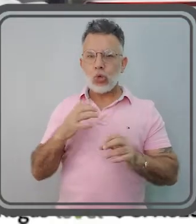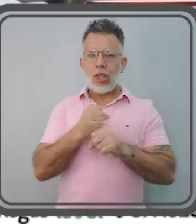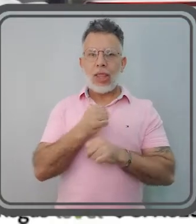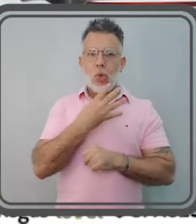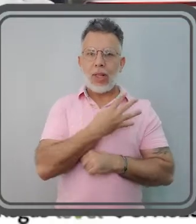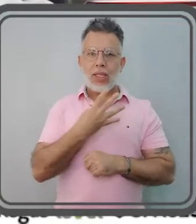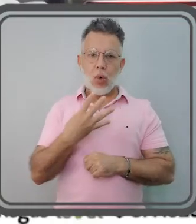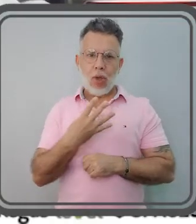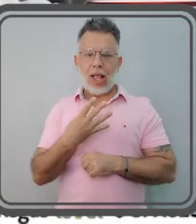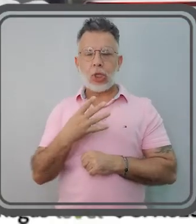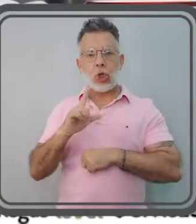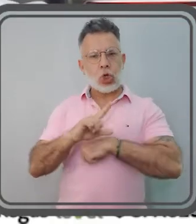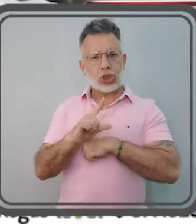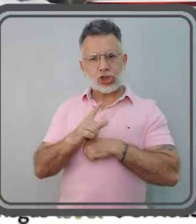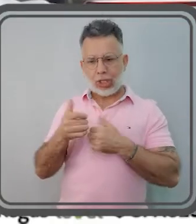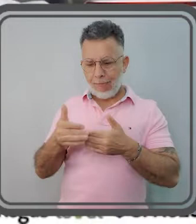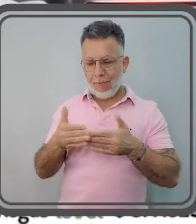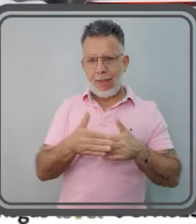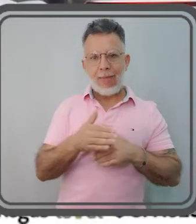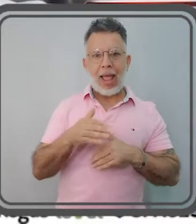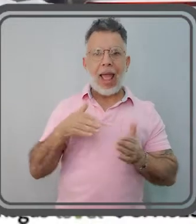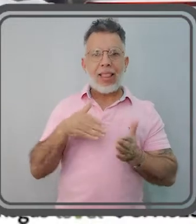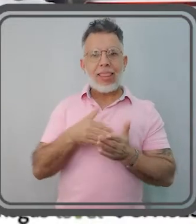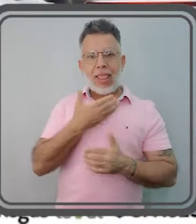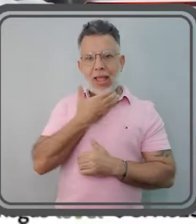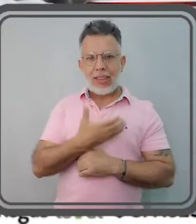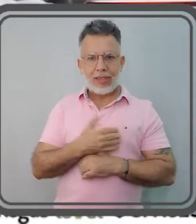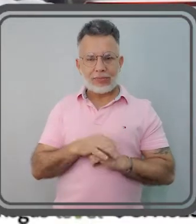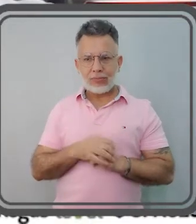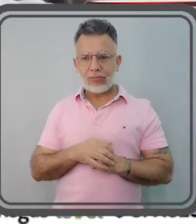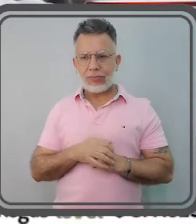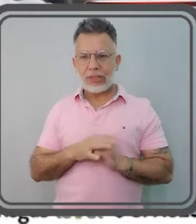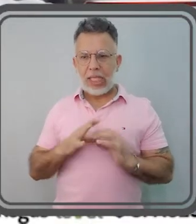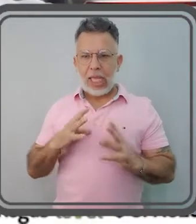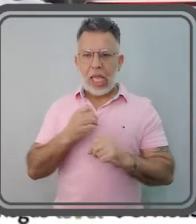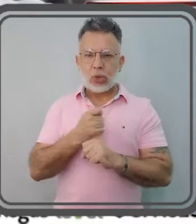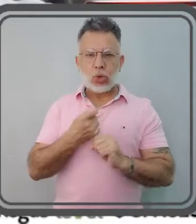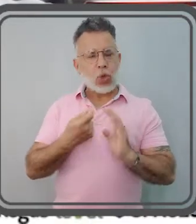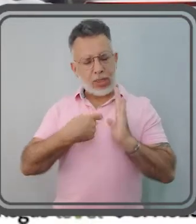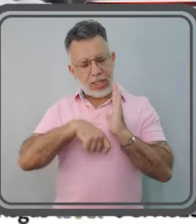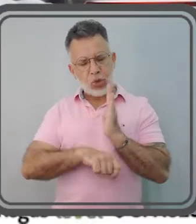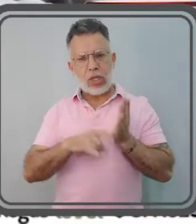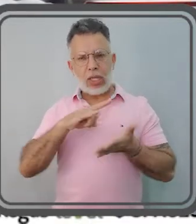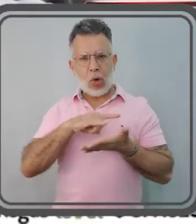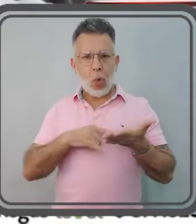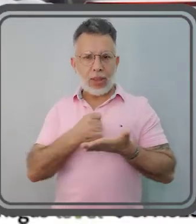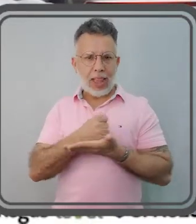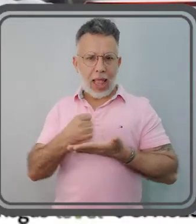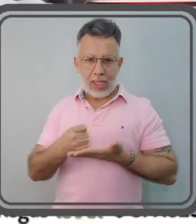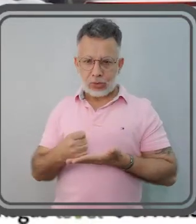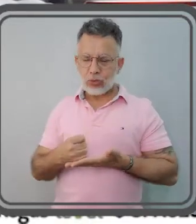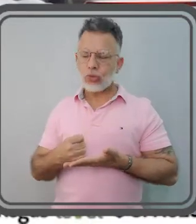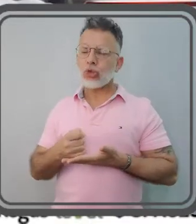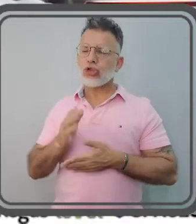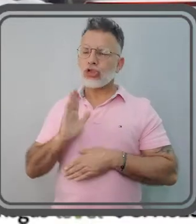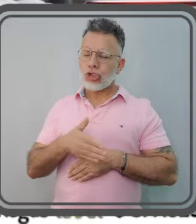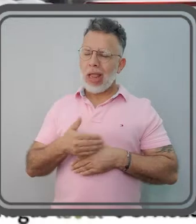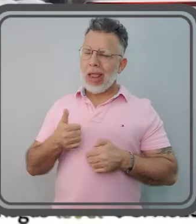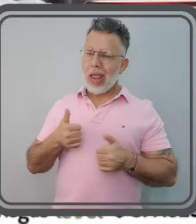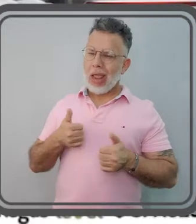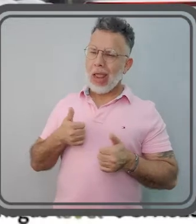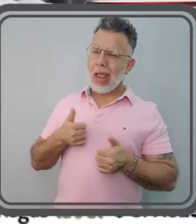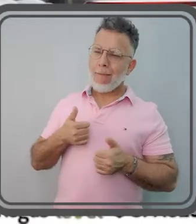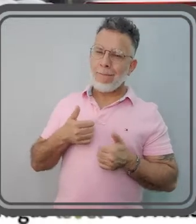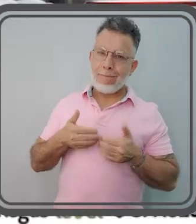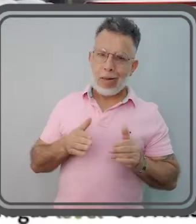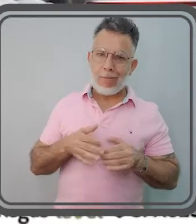quando a gente fala em assinatura de contrato, ou seja, franqueados dentro de casa já próximo para poder inaugurar, a gente está falando de quase 80 lojas esse